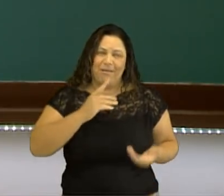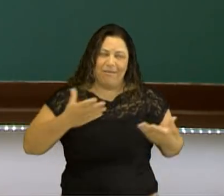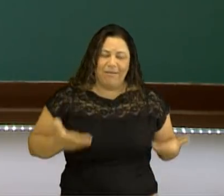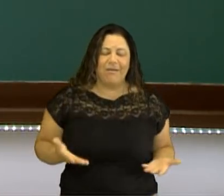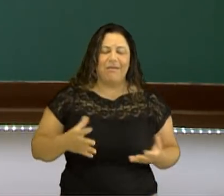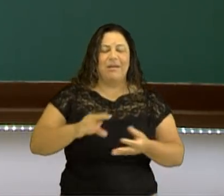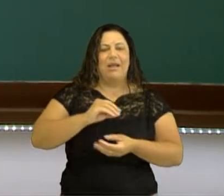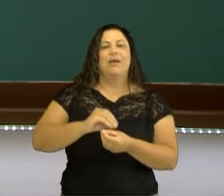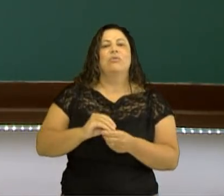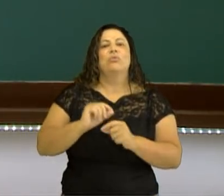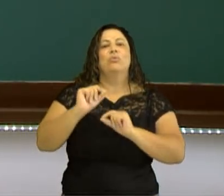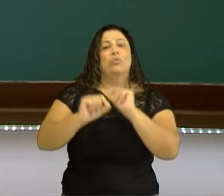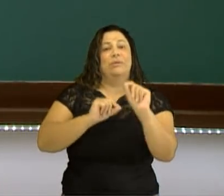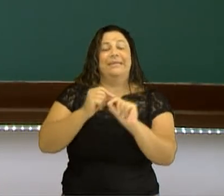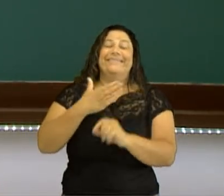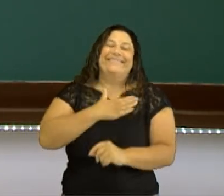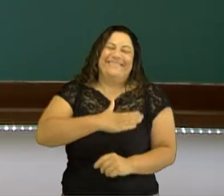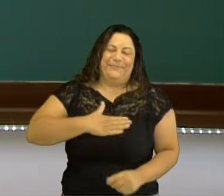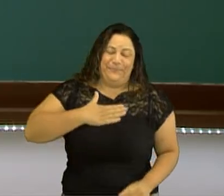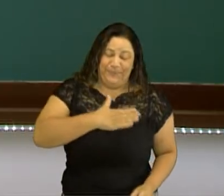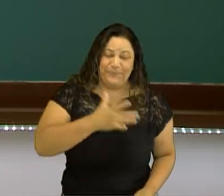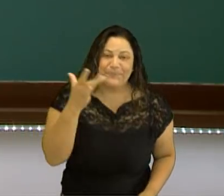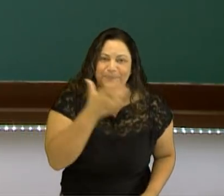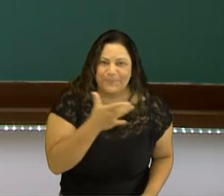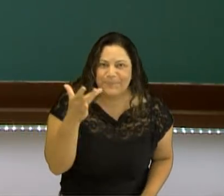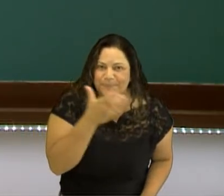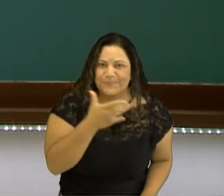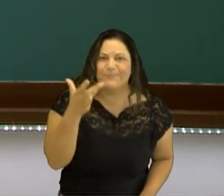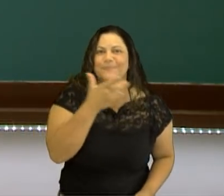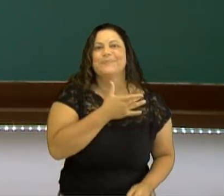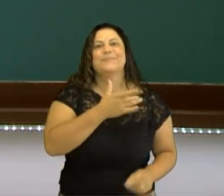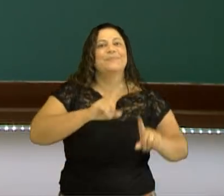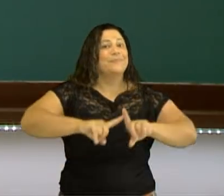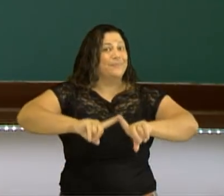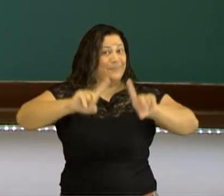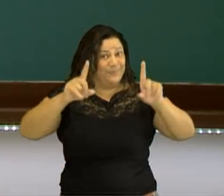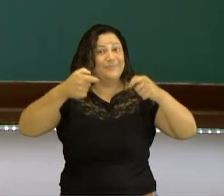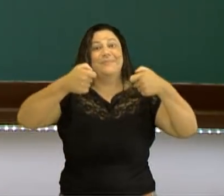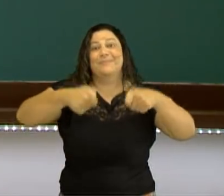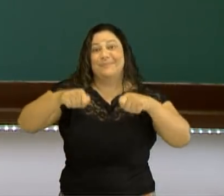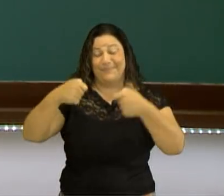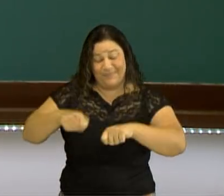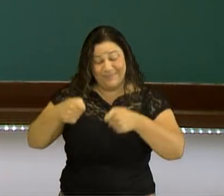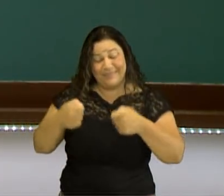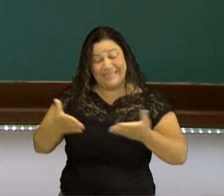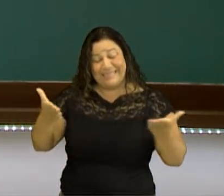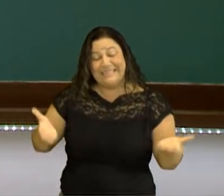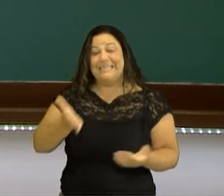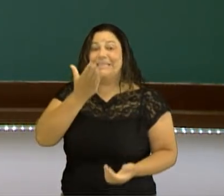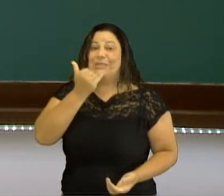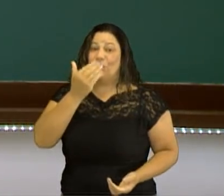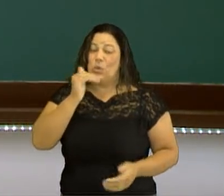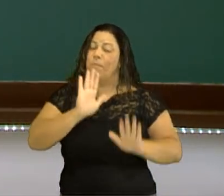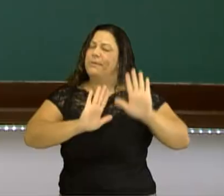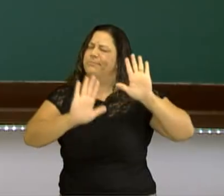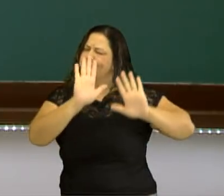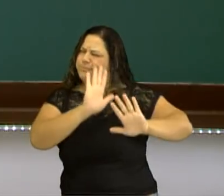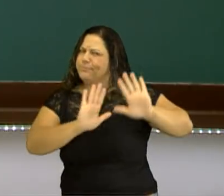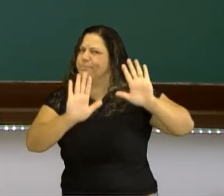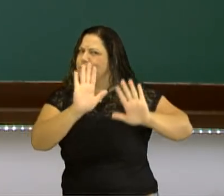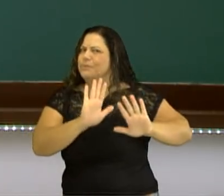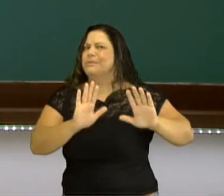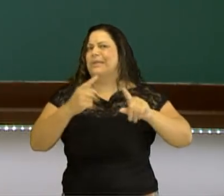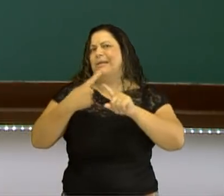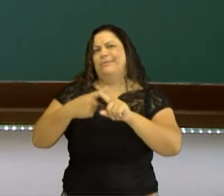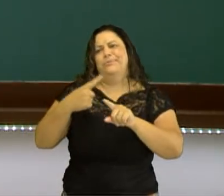que, embora a gente adore, né, são muito gostosos, nós precisamos consumir com moderação, tá? Porque